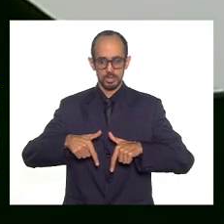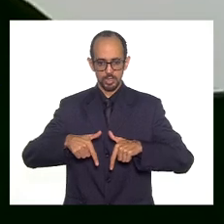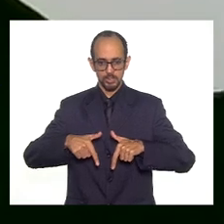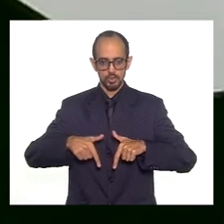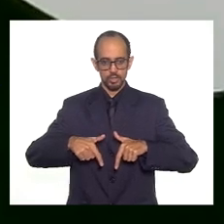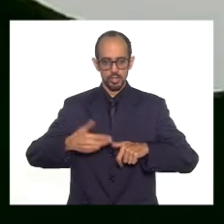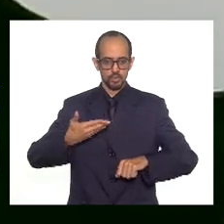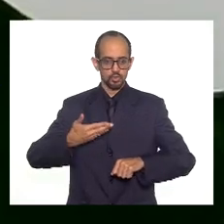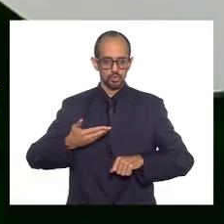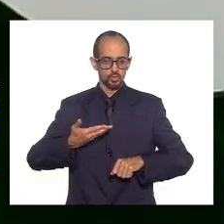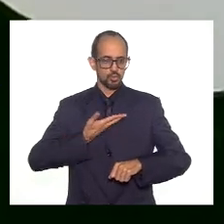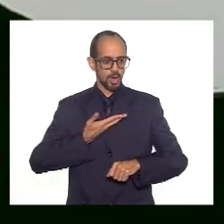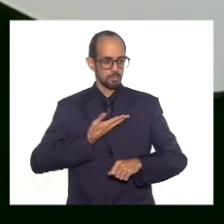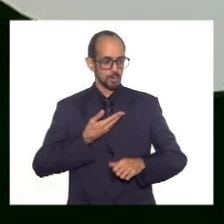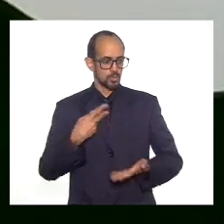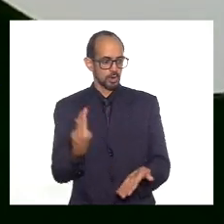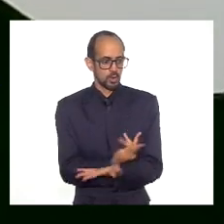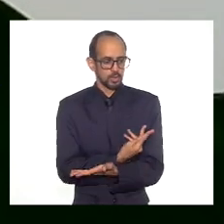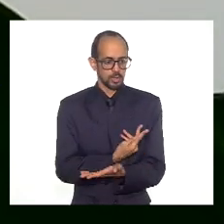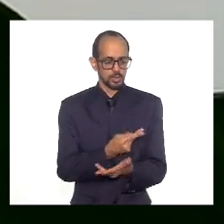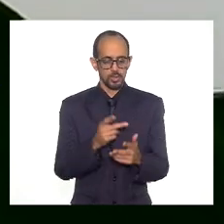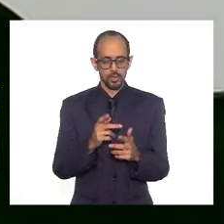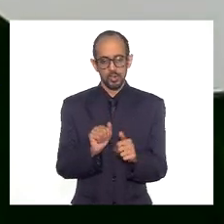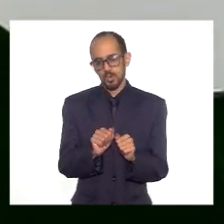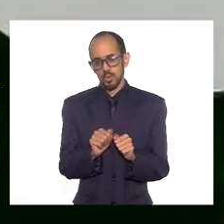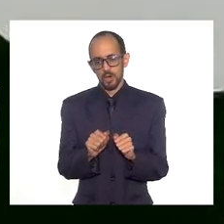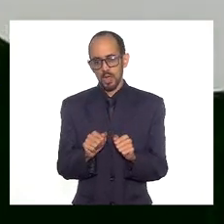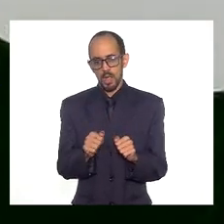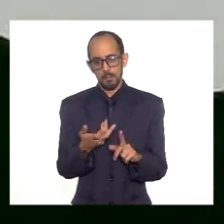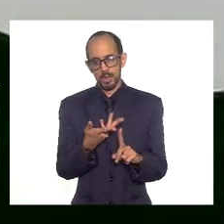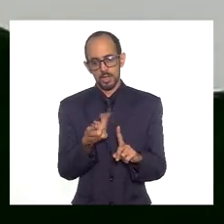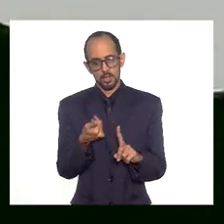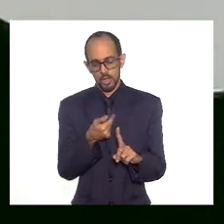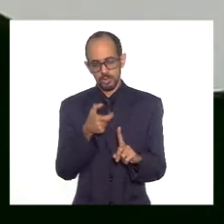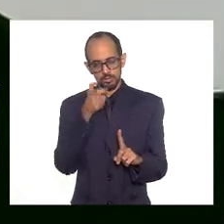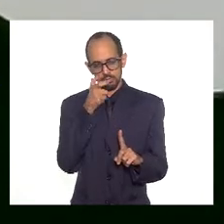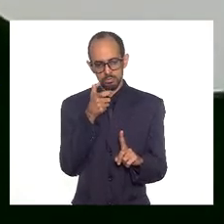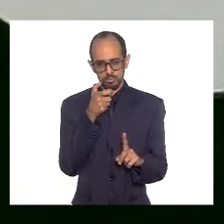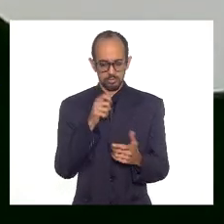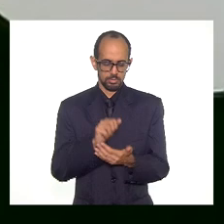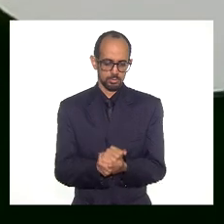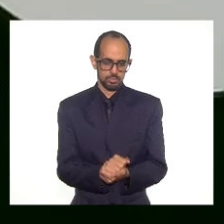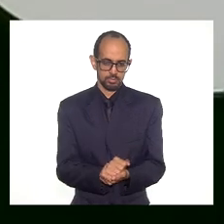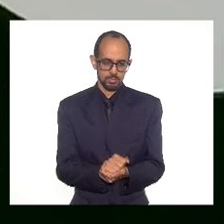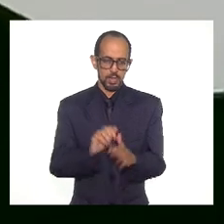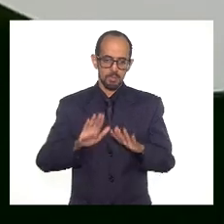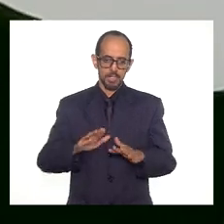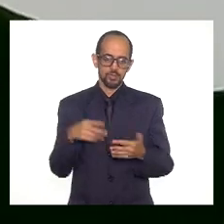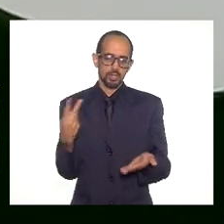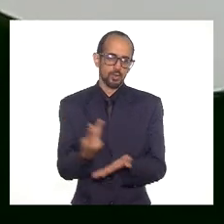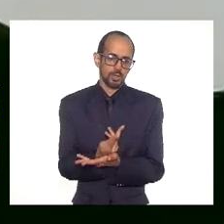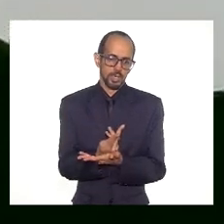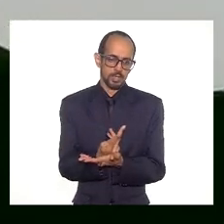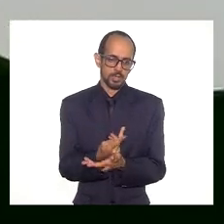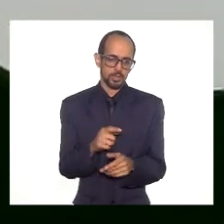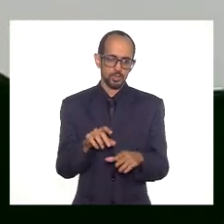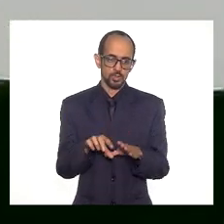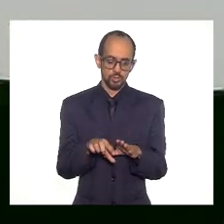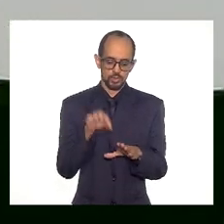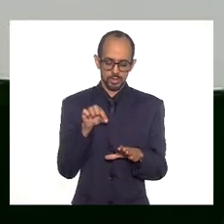teve também a mesma reta e meritosa intenção. Ocorre que os destaques